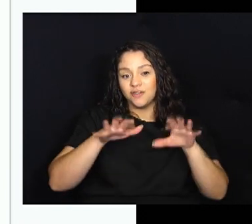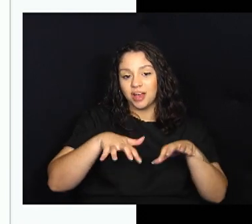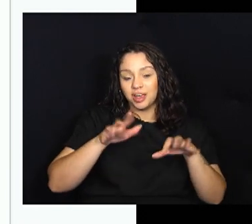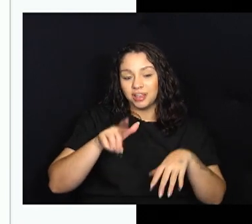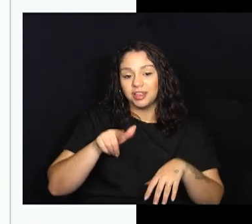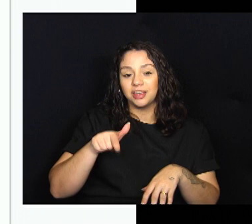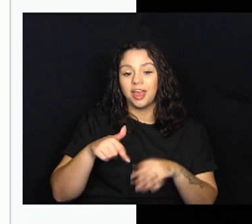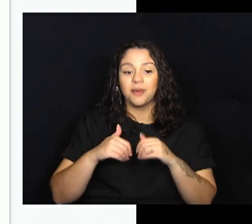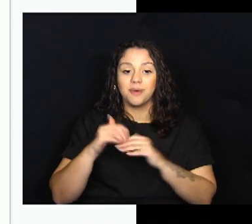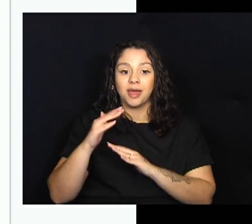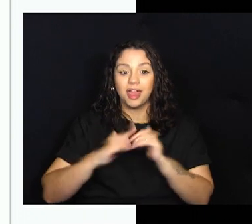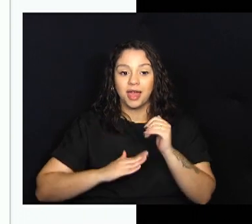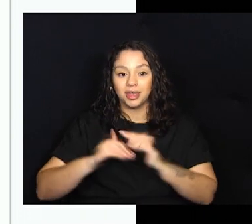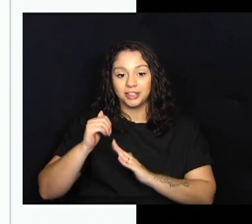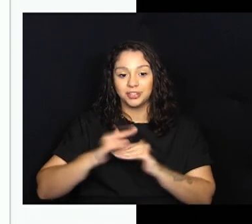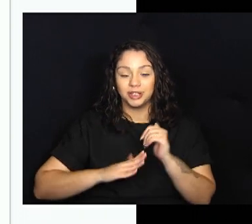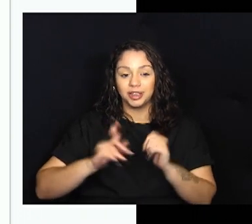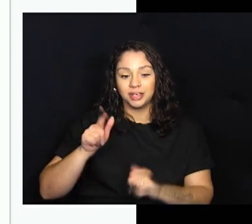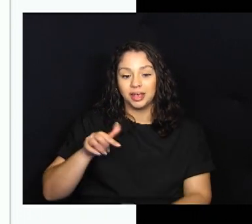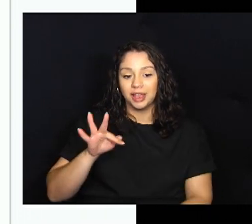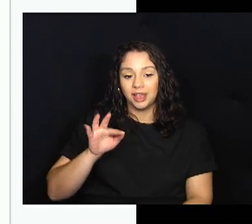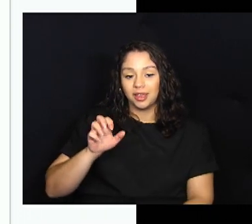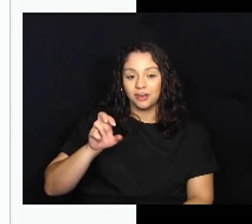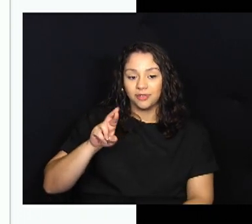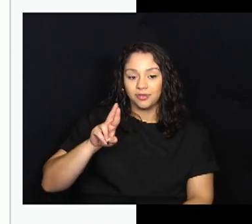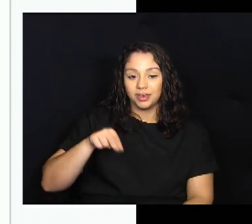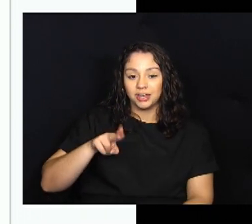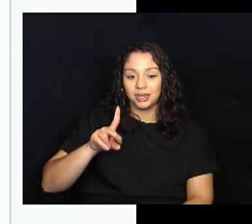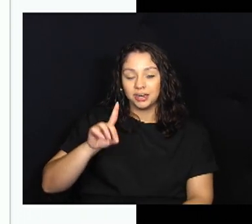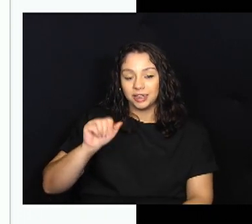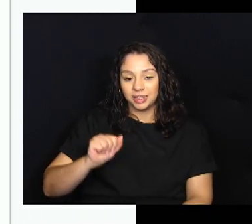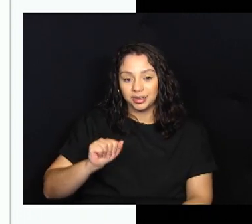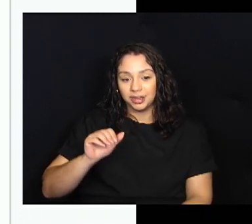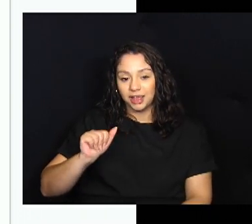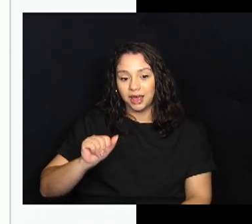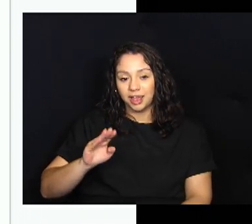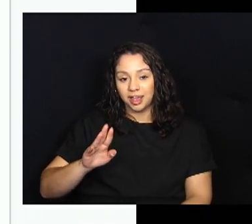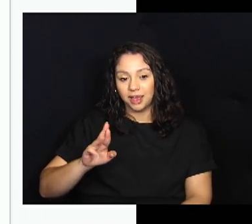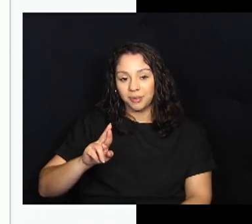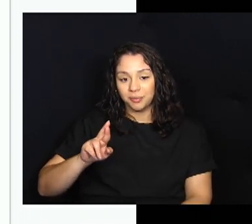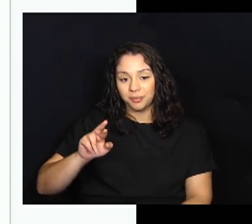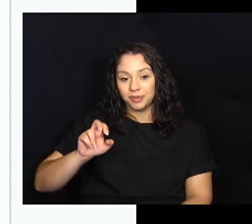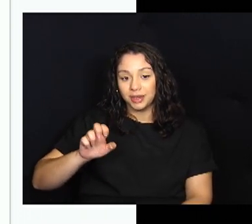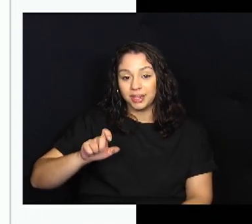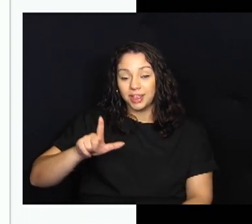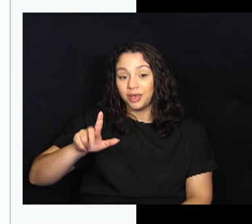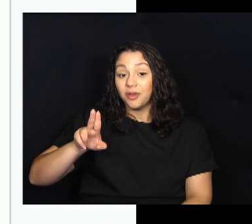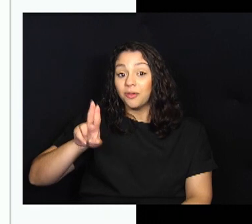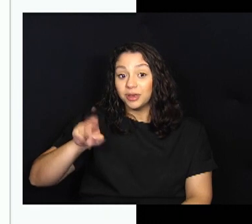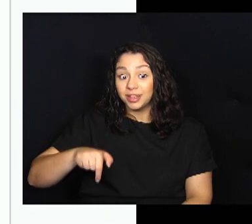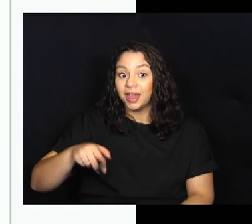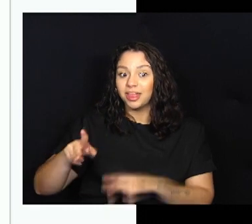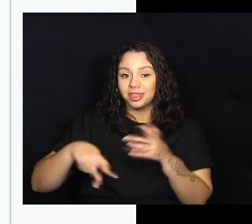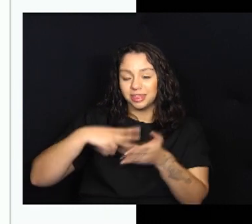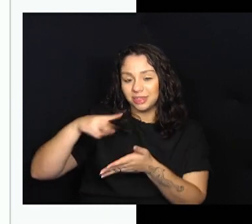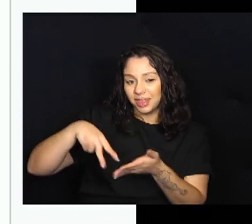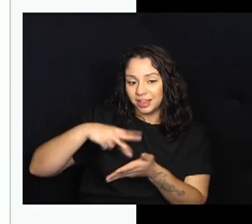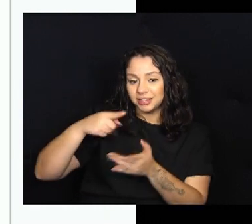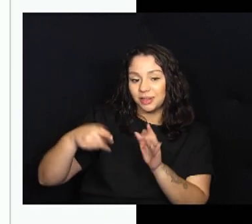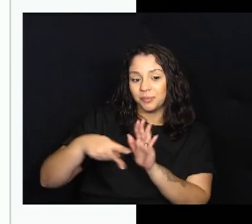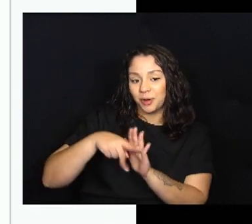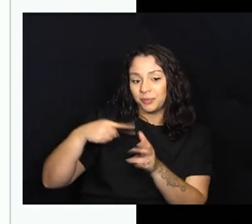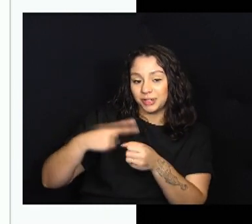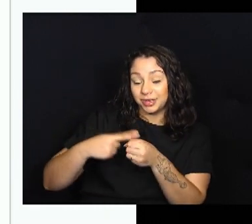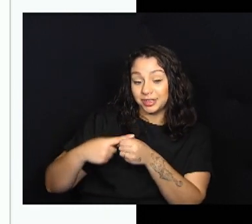A atividade remete às aulas de Jazz Funk com estilo de danças urbanas. Todo mundo está convidado, lembrando que